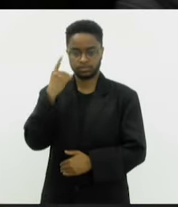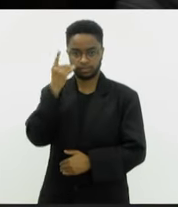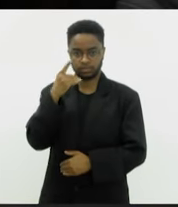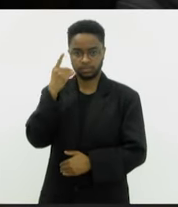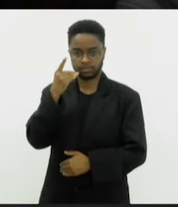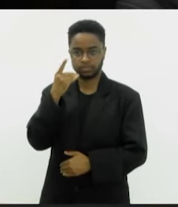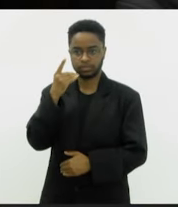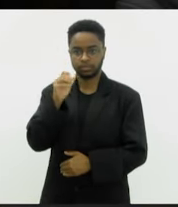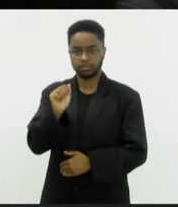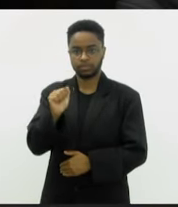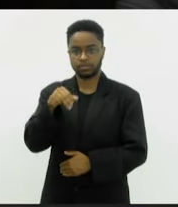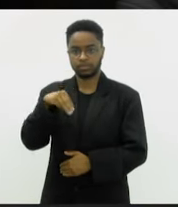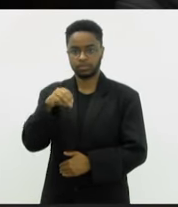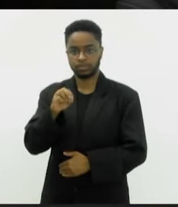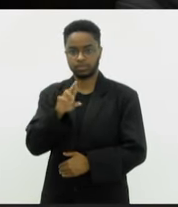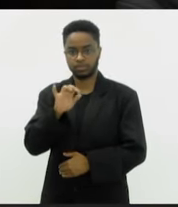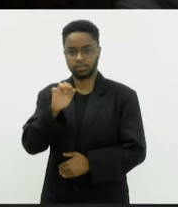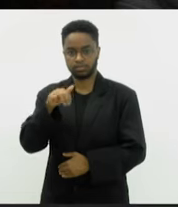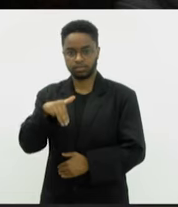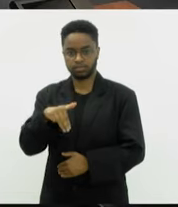deputado Rodrigo Amorim.